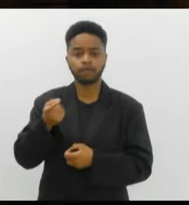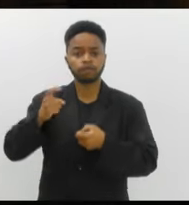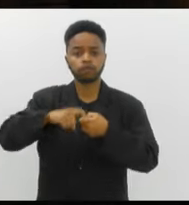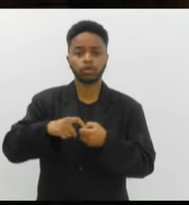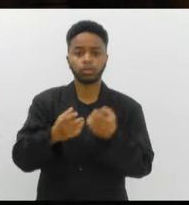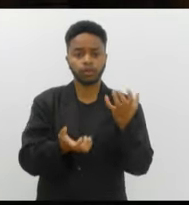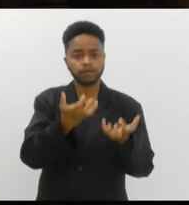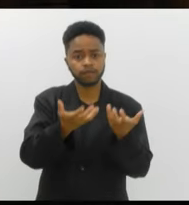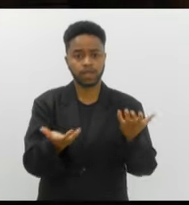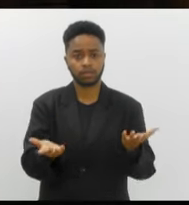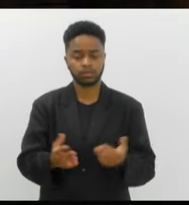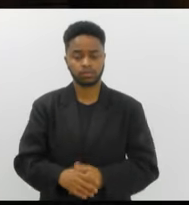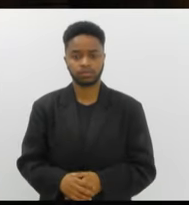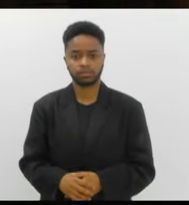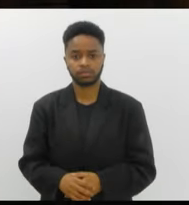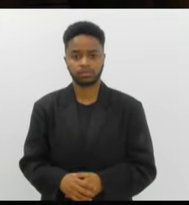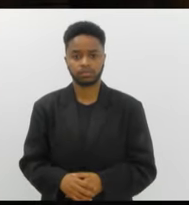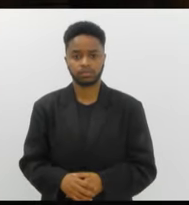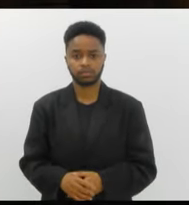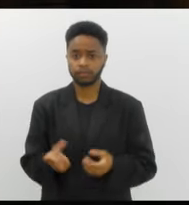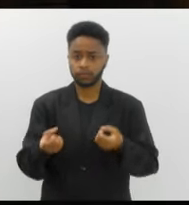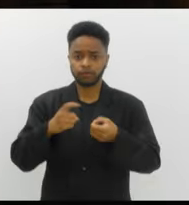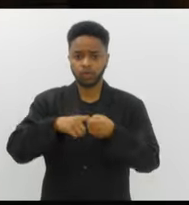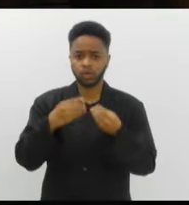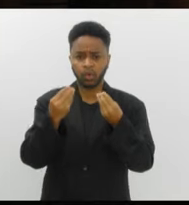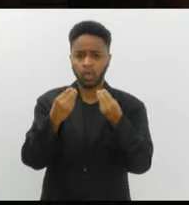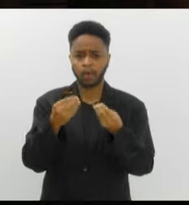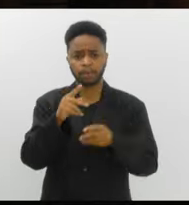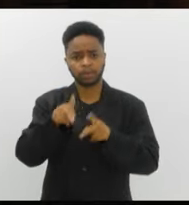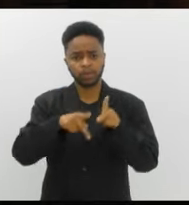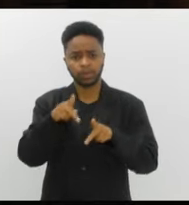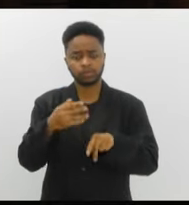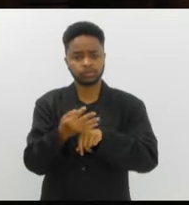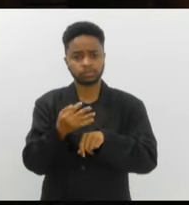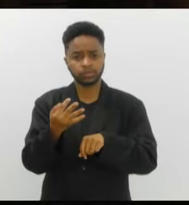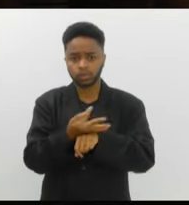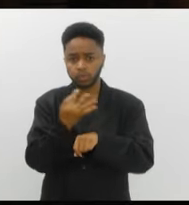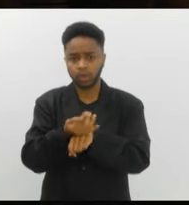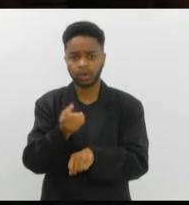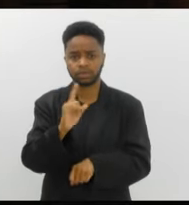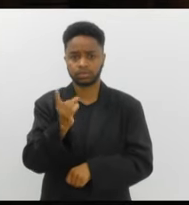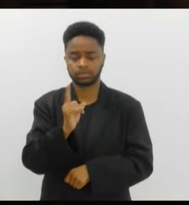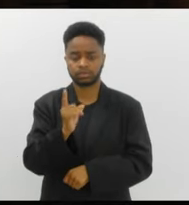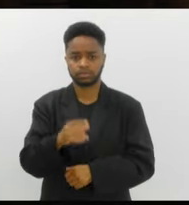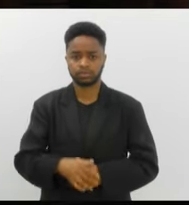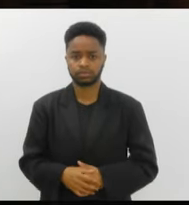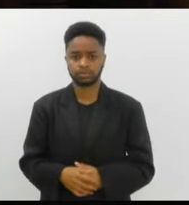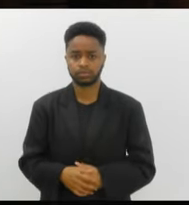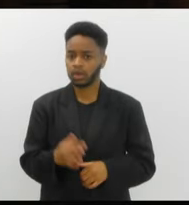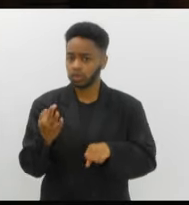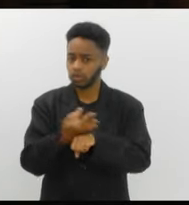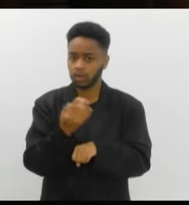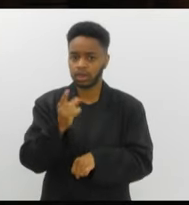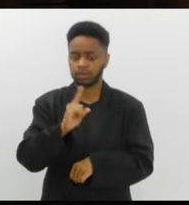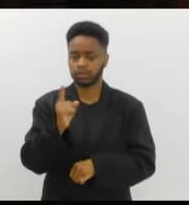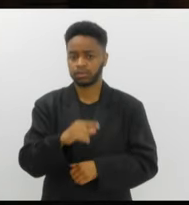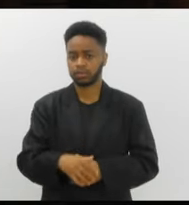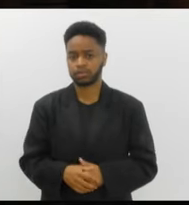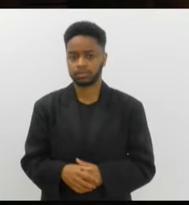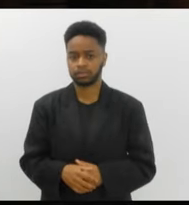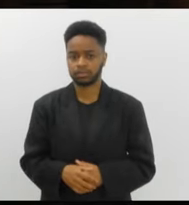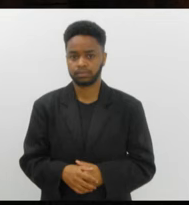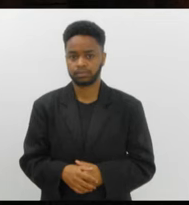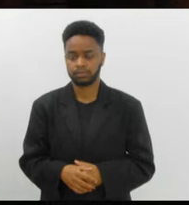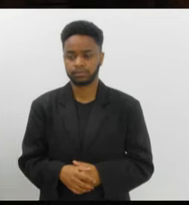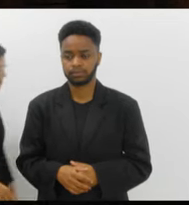porra. Volta Dudu, cacete, a população do Rio de Janeiro não aguenta mais, porra. Não aguenta mais. E